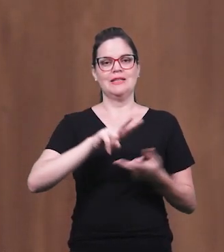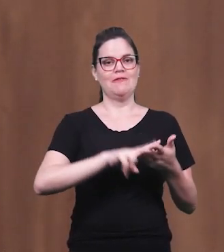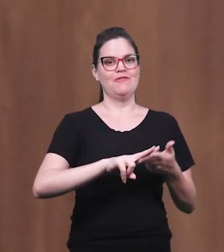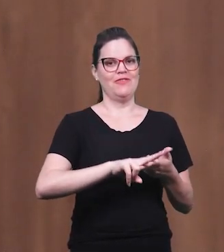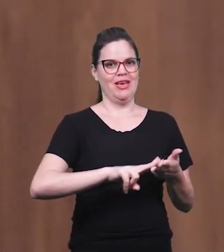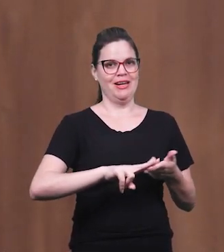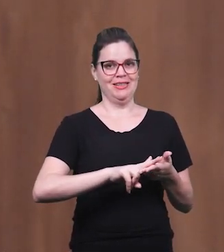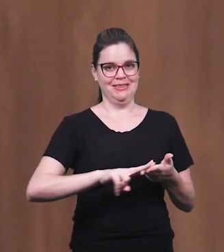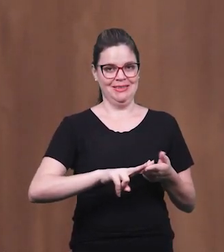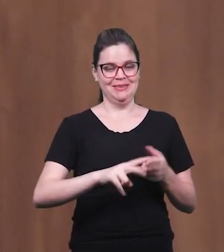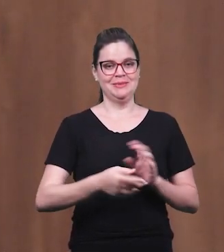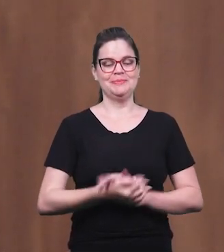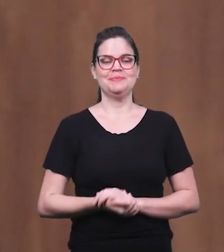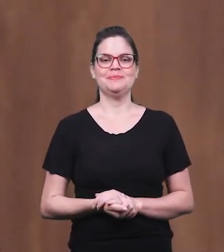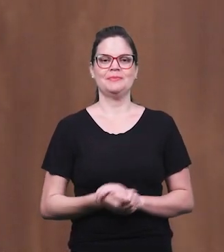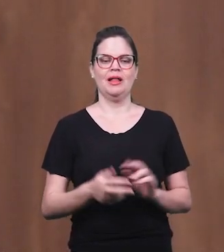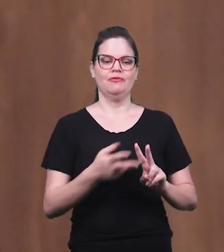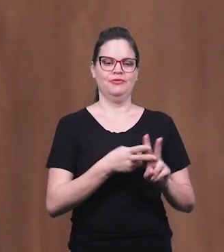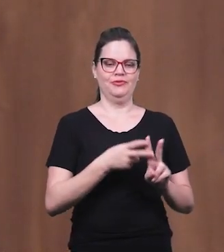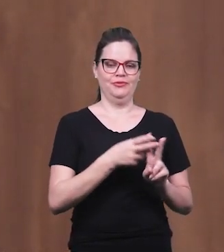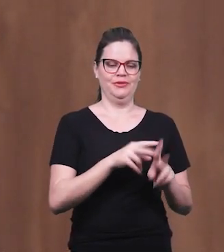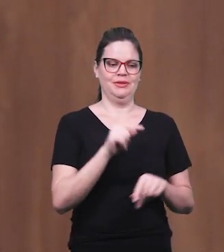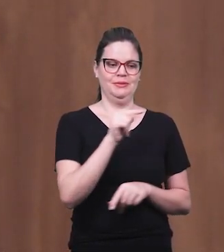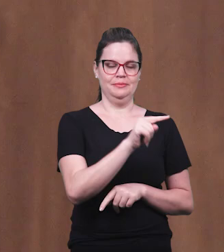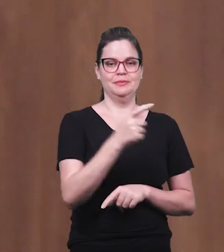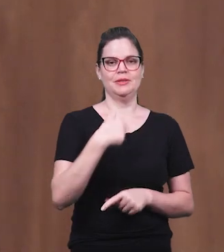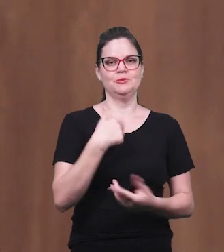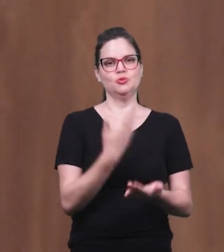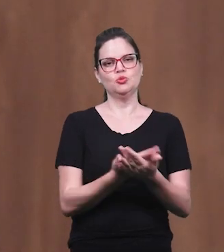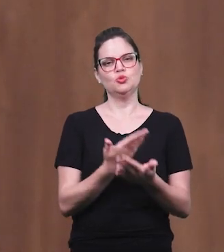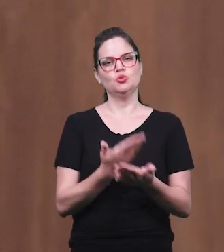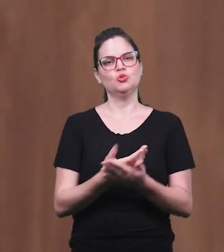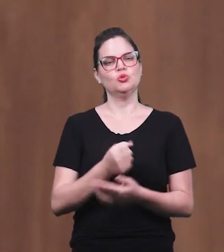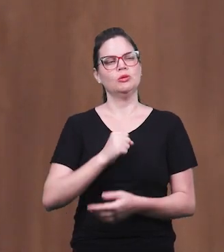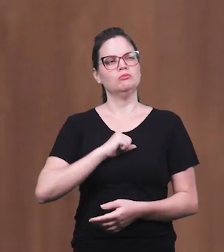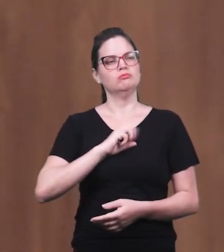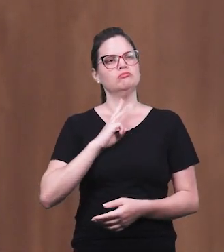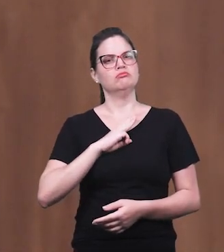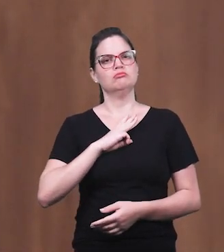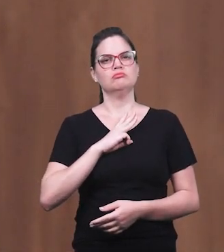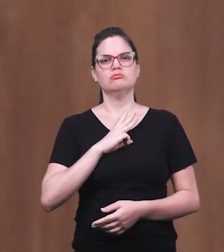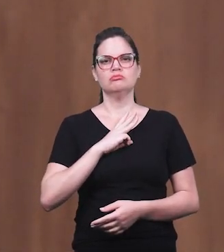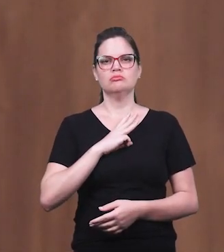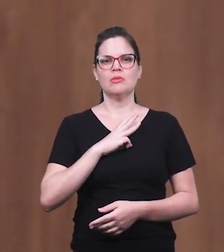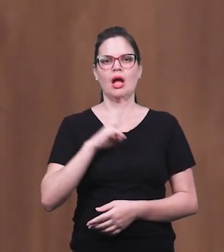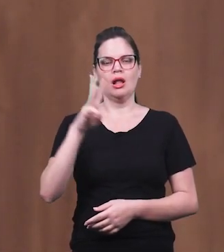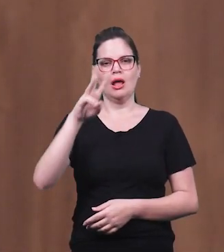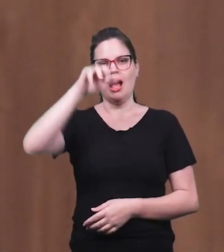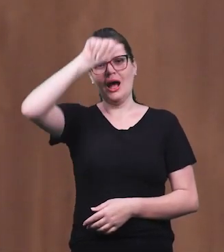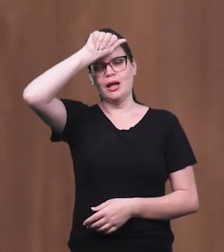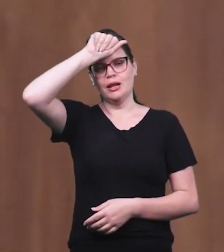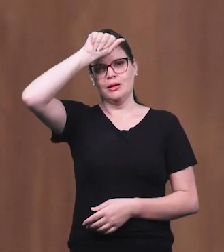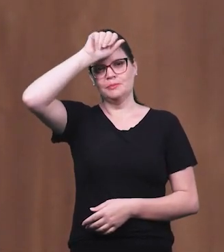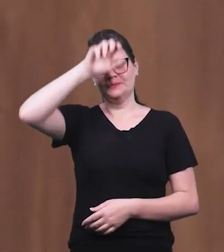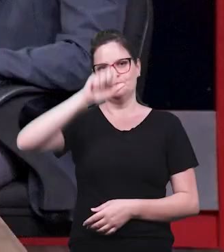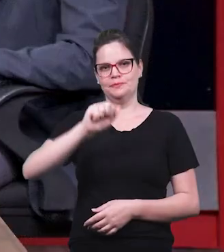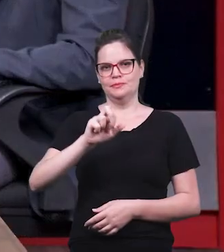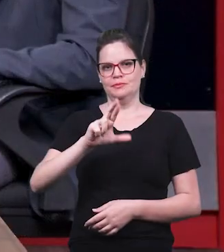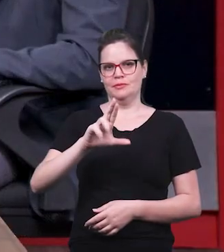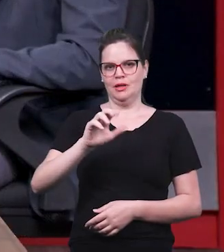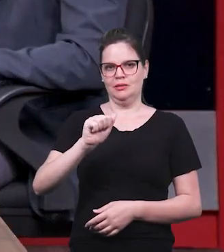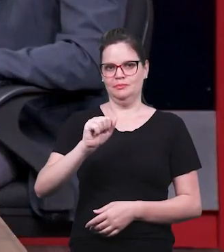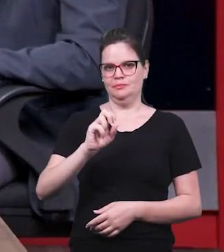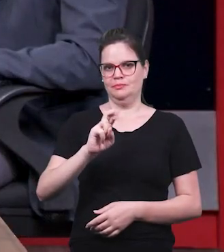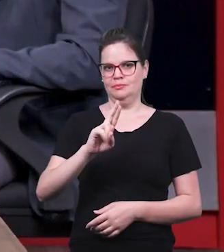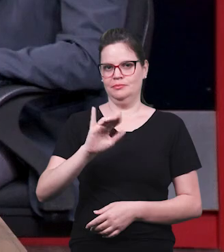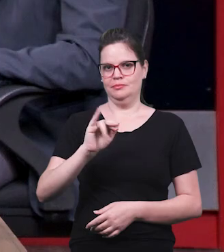né, e estudei, fiz o ensino médio em Aracruz, né, na época foi